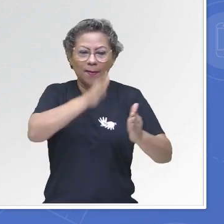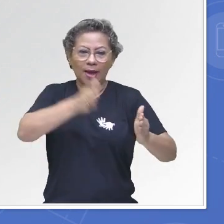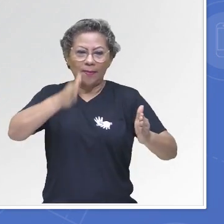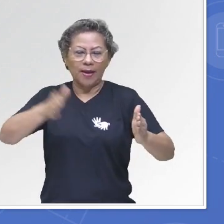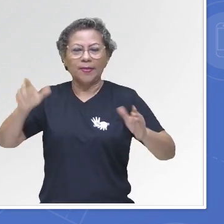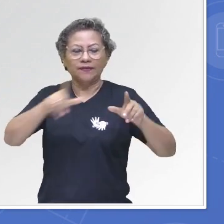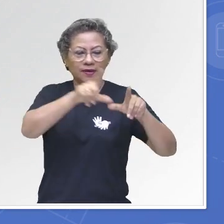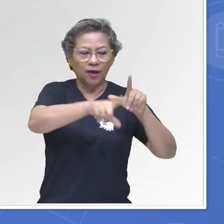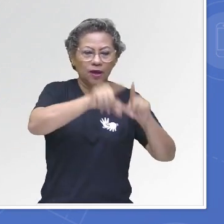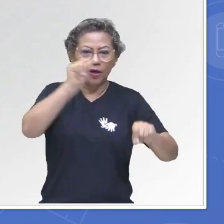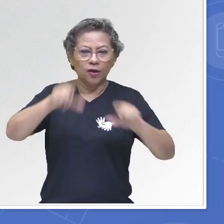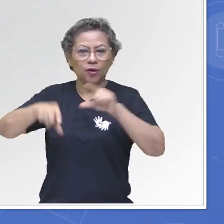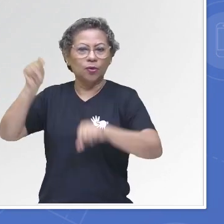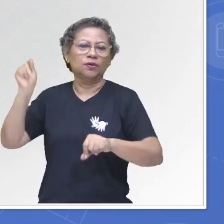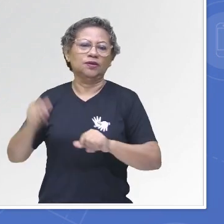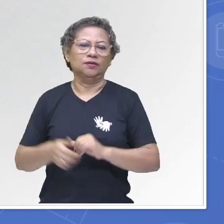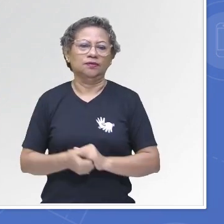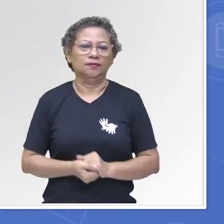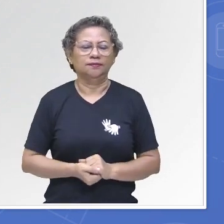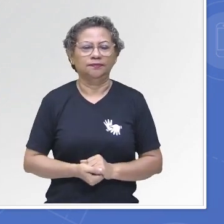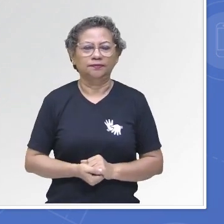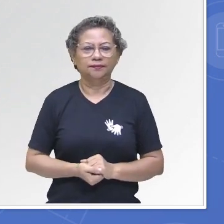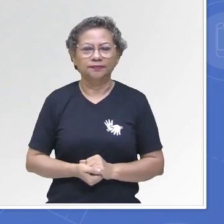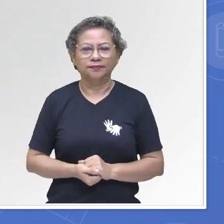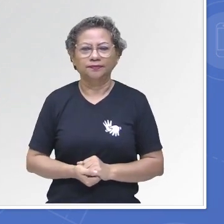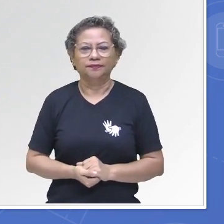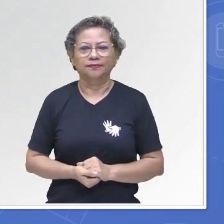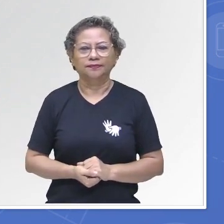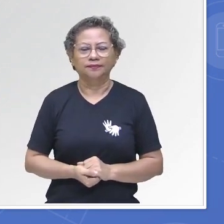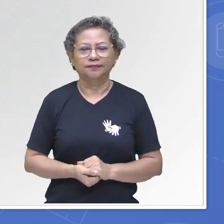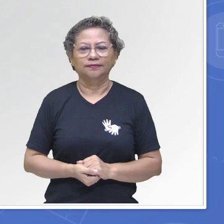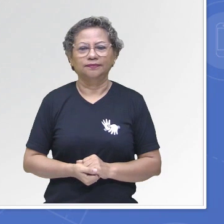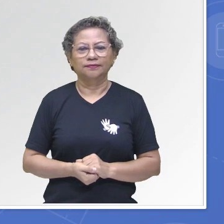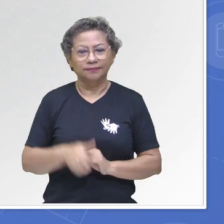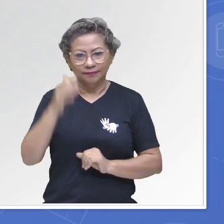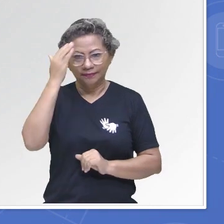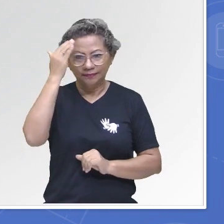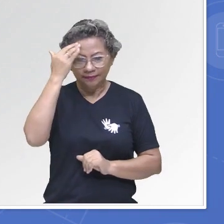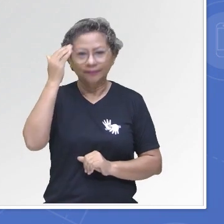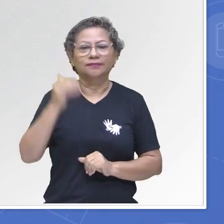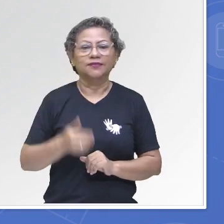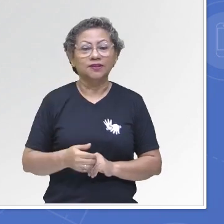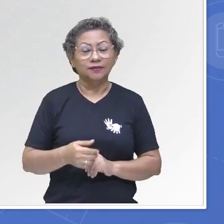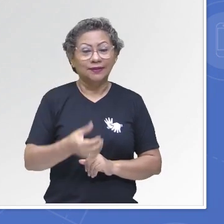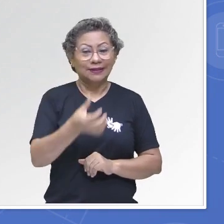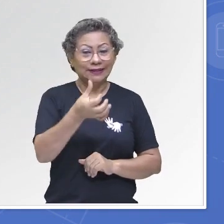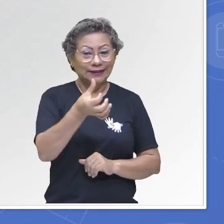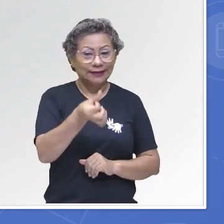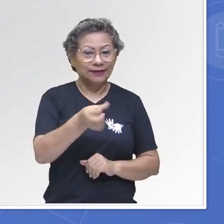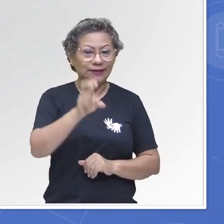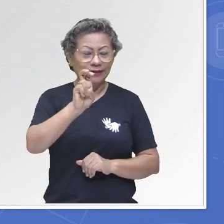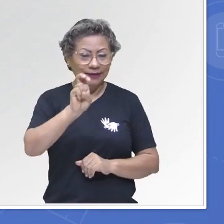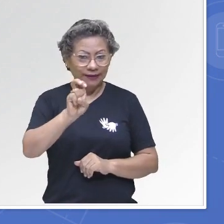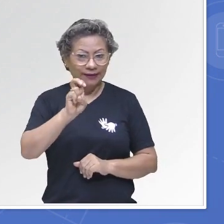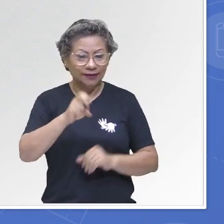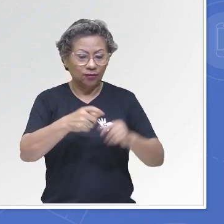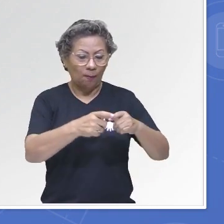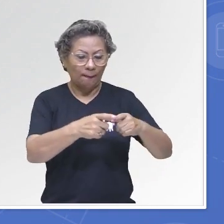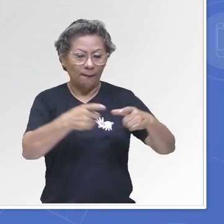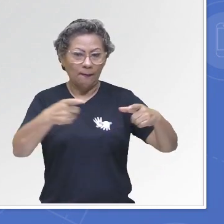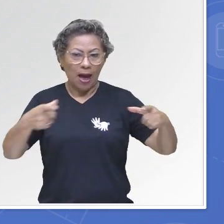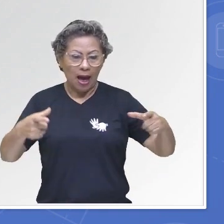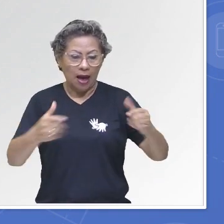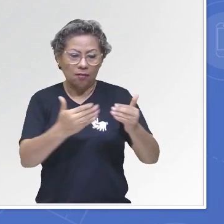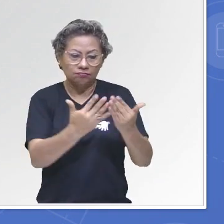né? Então, você recolhidos aí dessa população de 65 alunos, uma amostra